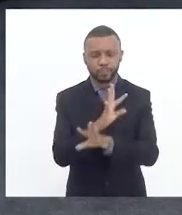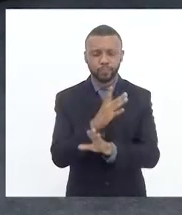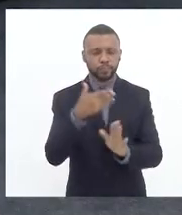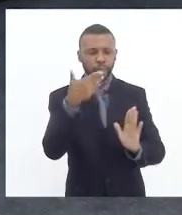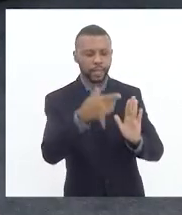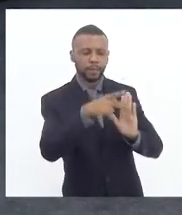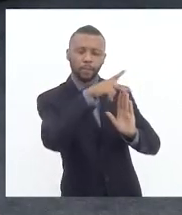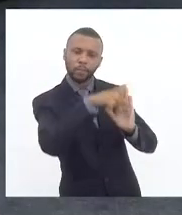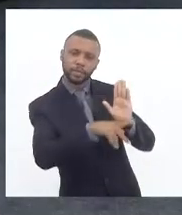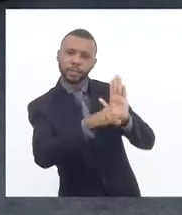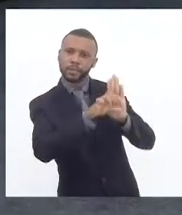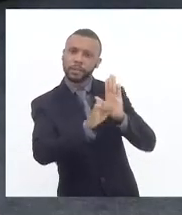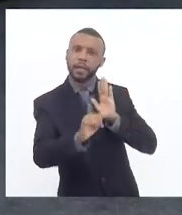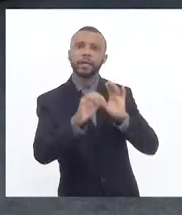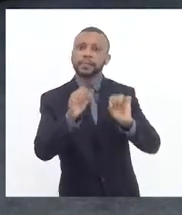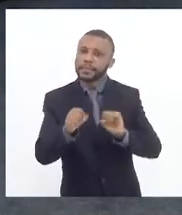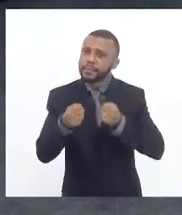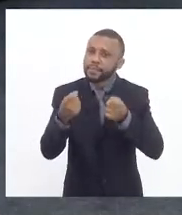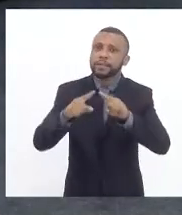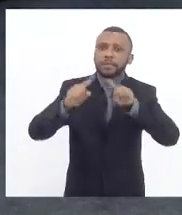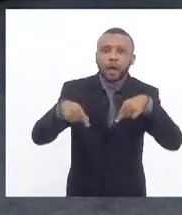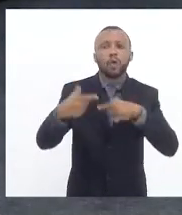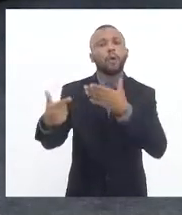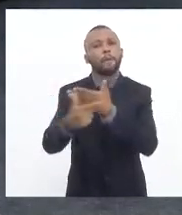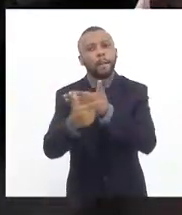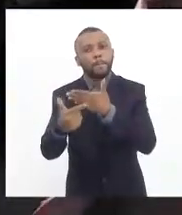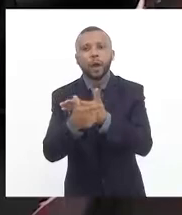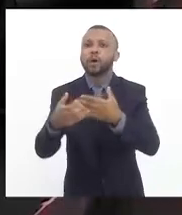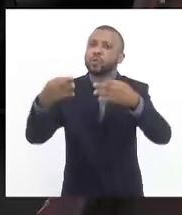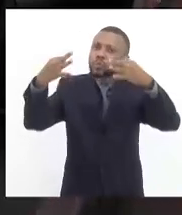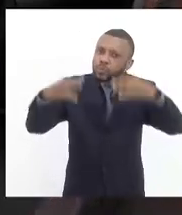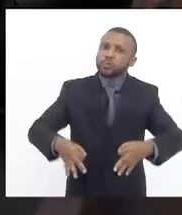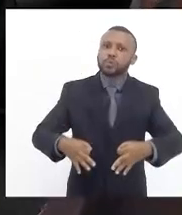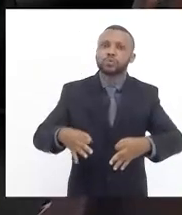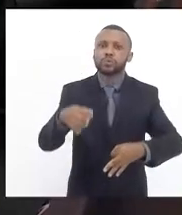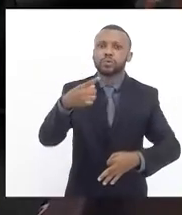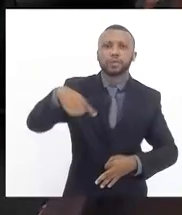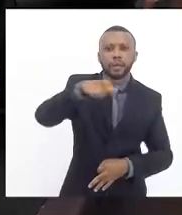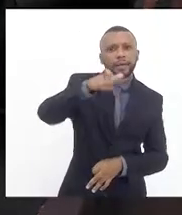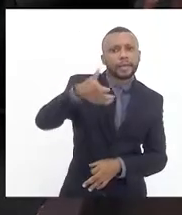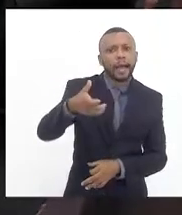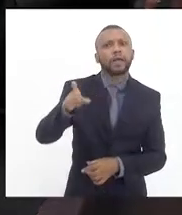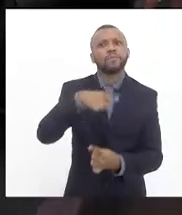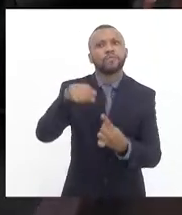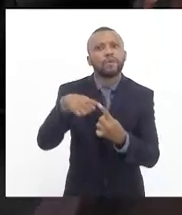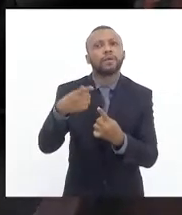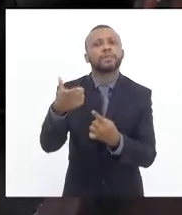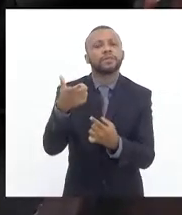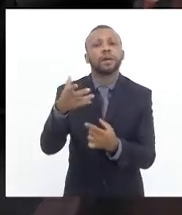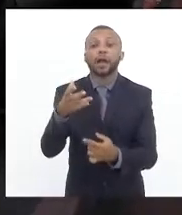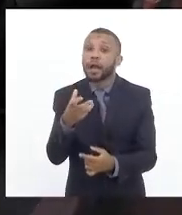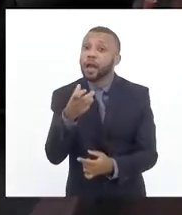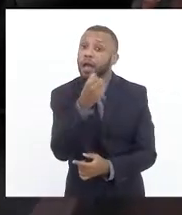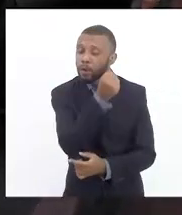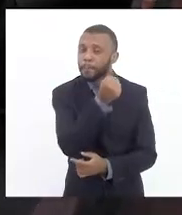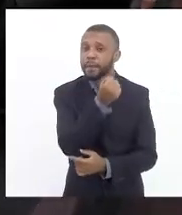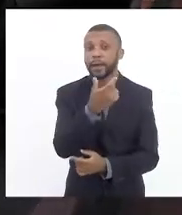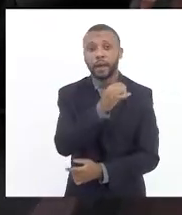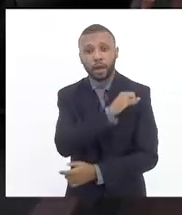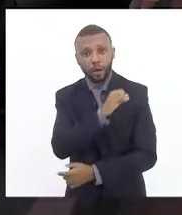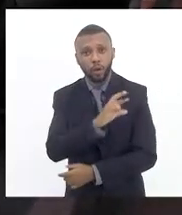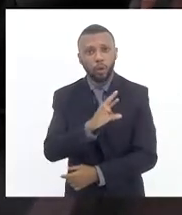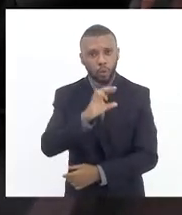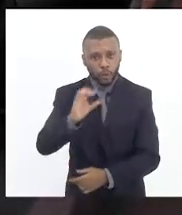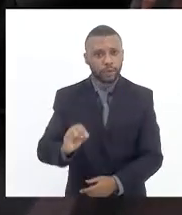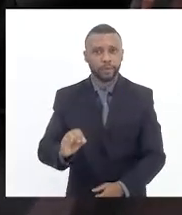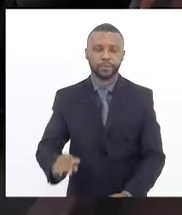projeto de lei em defesa do Servidor Esse é o papel justo daqueles que querem recuperar o Rio de Janeiro Obrigado